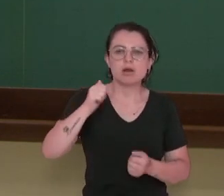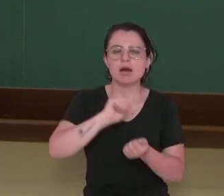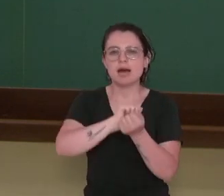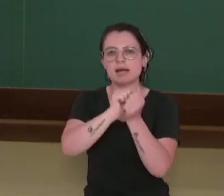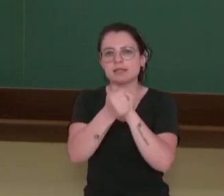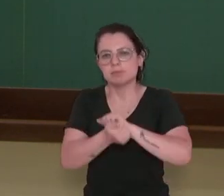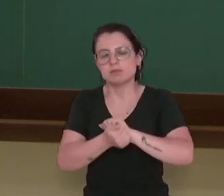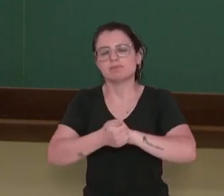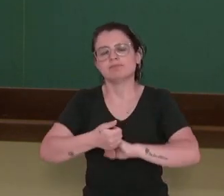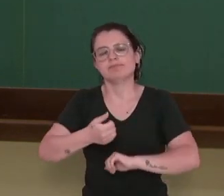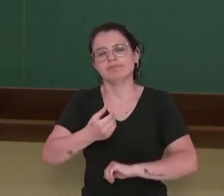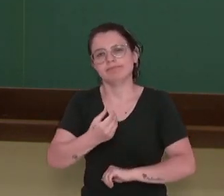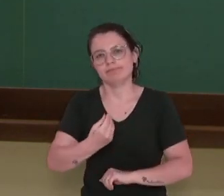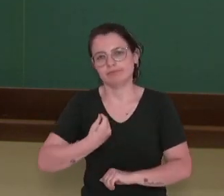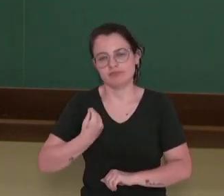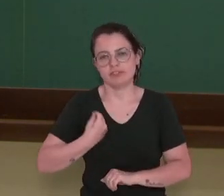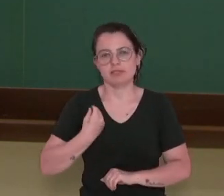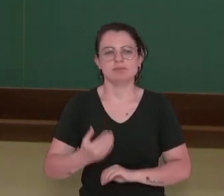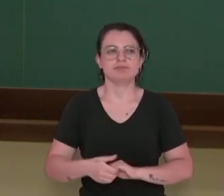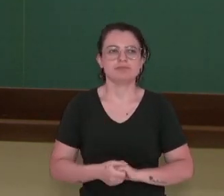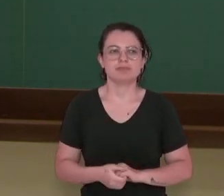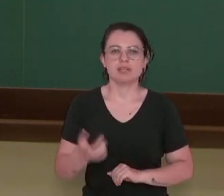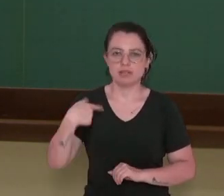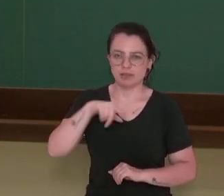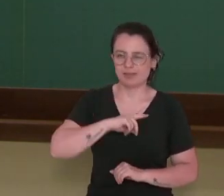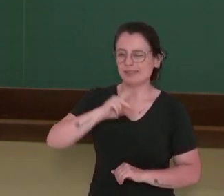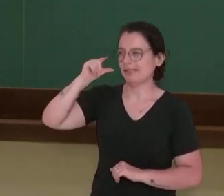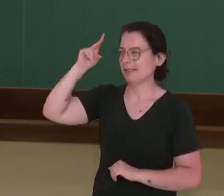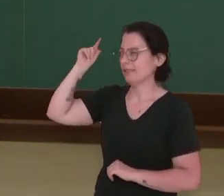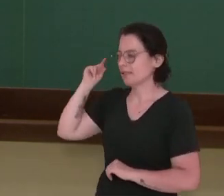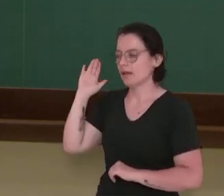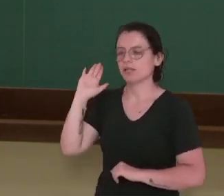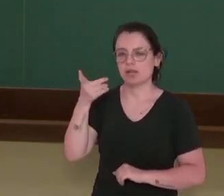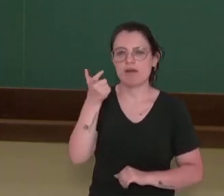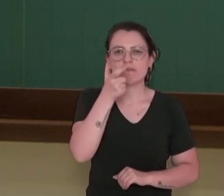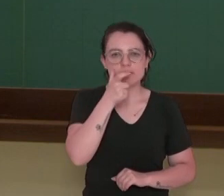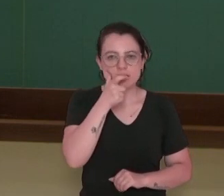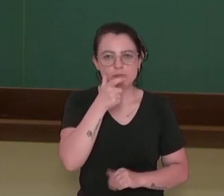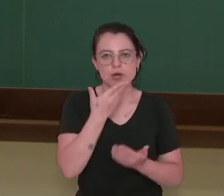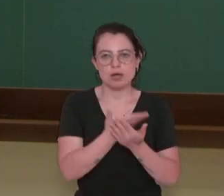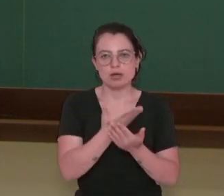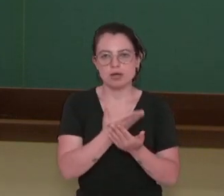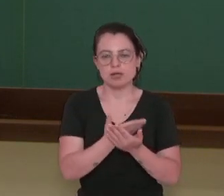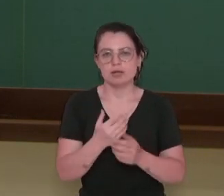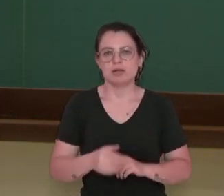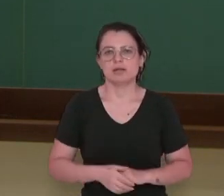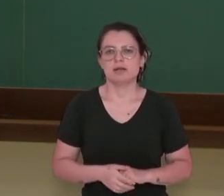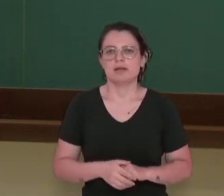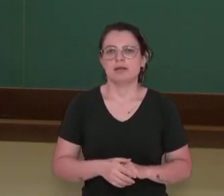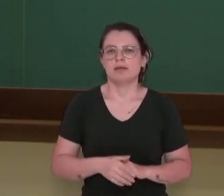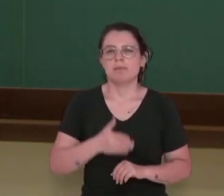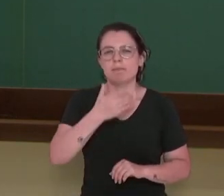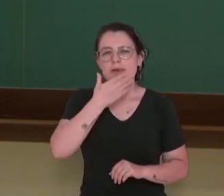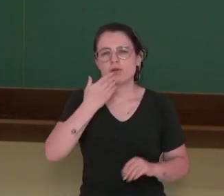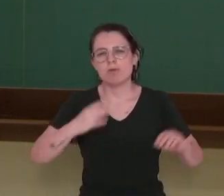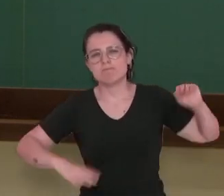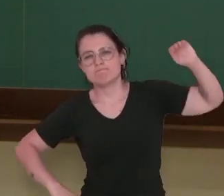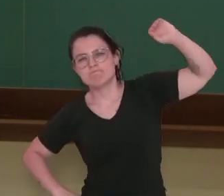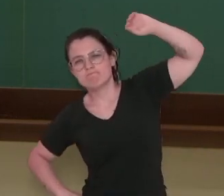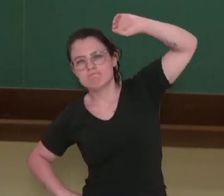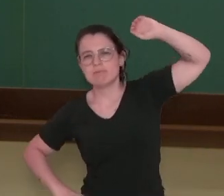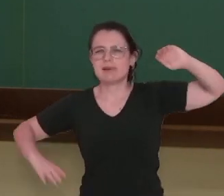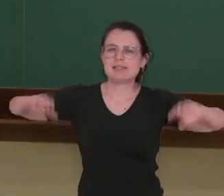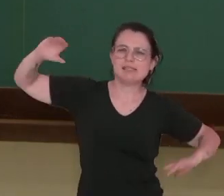nessas aptidões físicas que nós já vimos lá nas aulas passadas, né? Desenvolve a flexibilidade, a